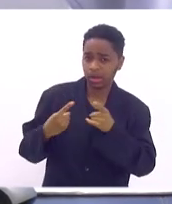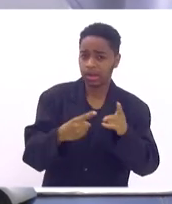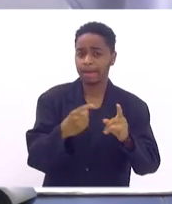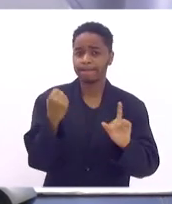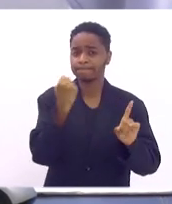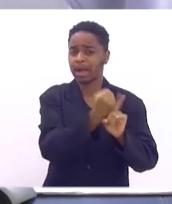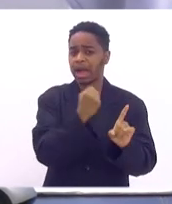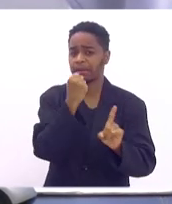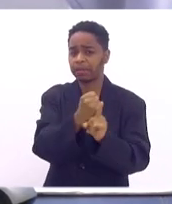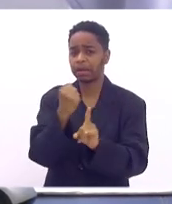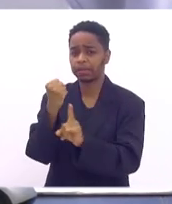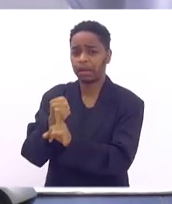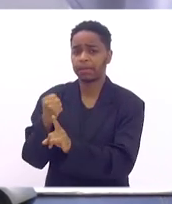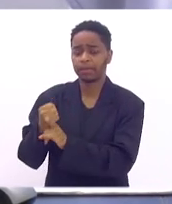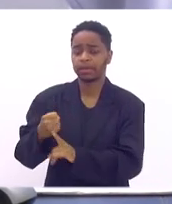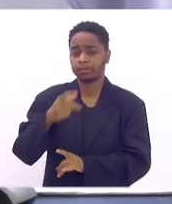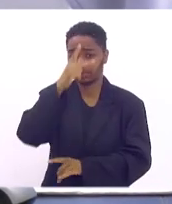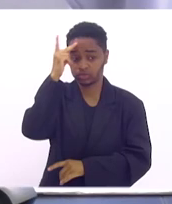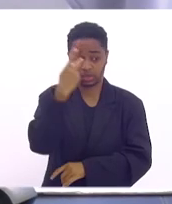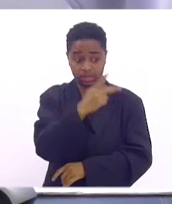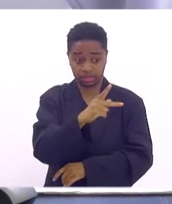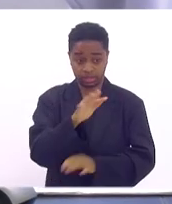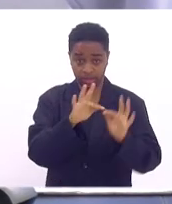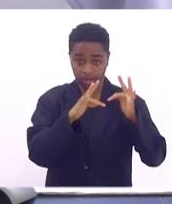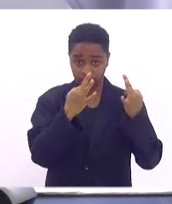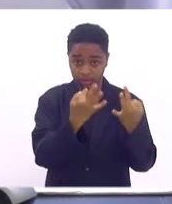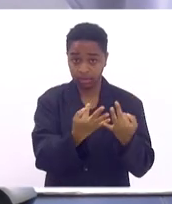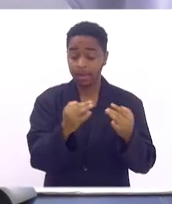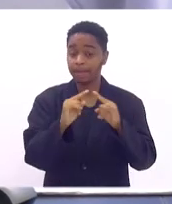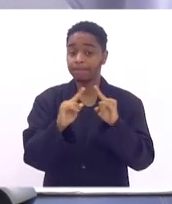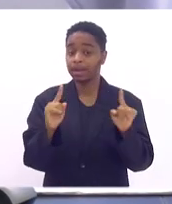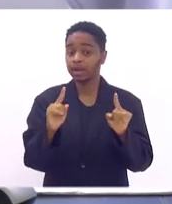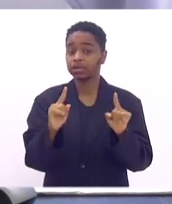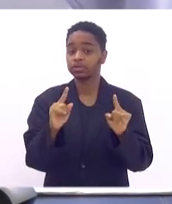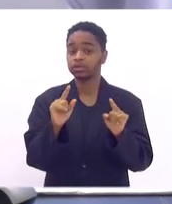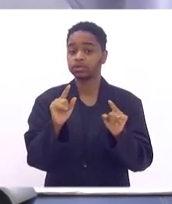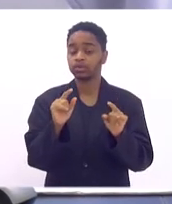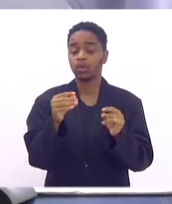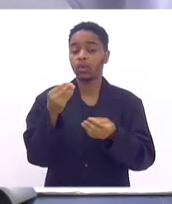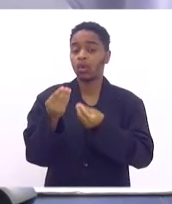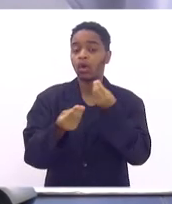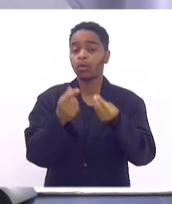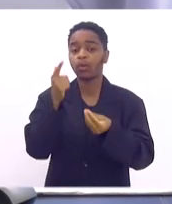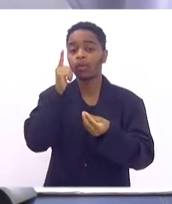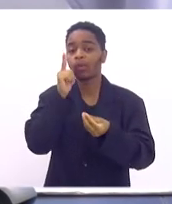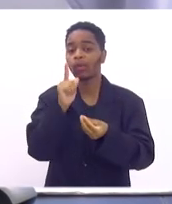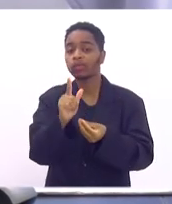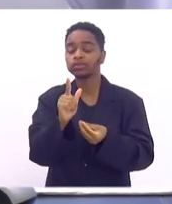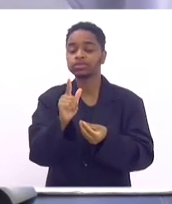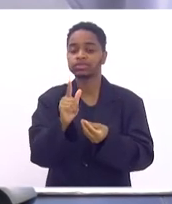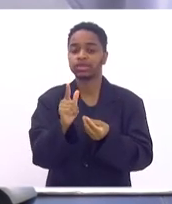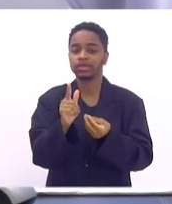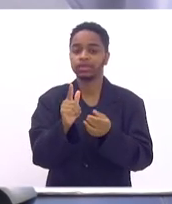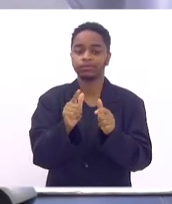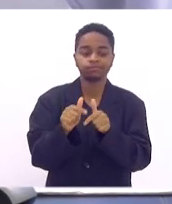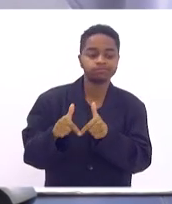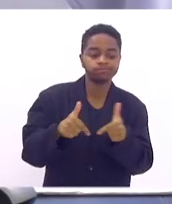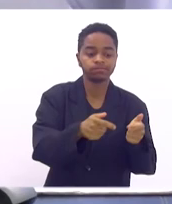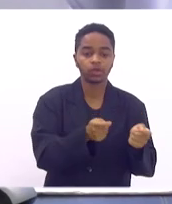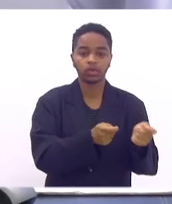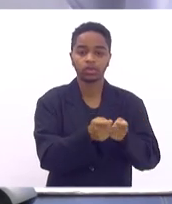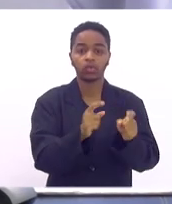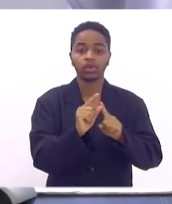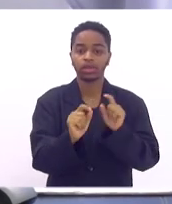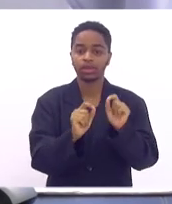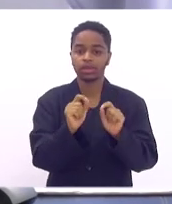inclusive pessoas da família dela, mas o que faz com que ele marque o seu território era chegar em casa, olhar